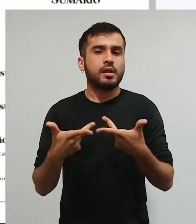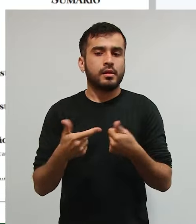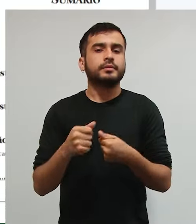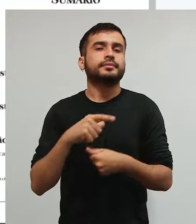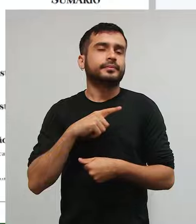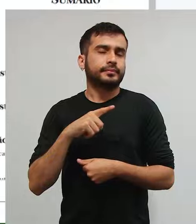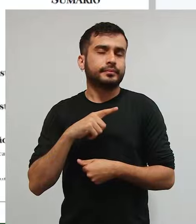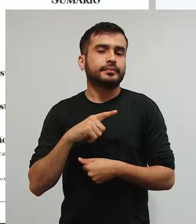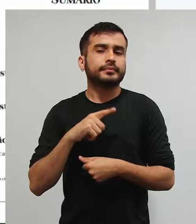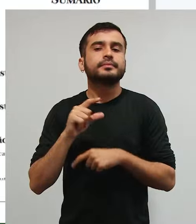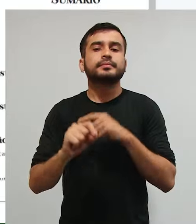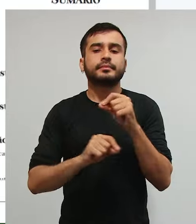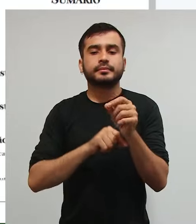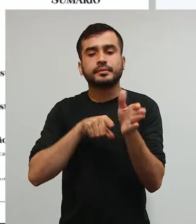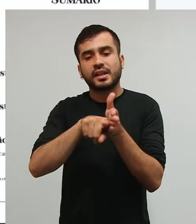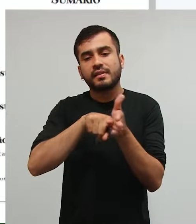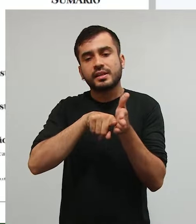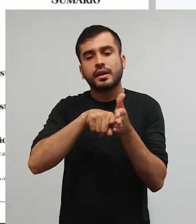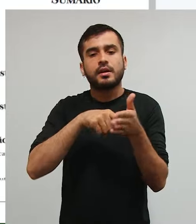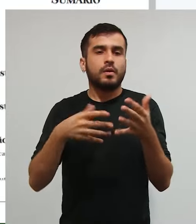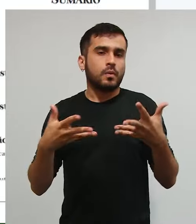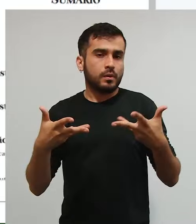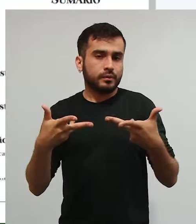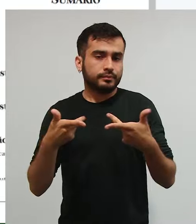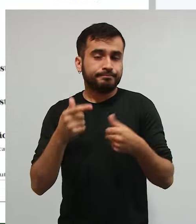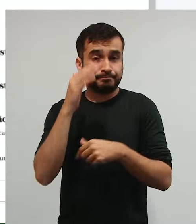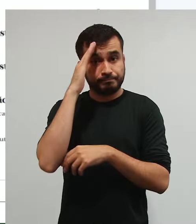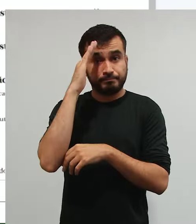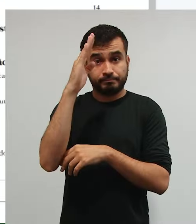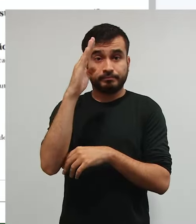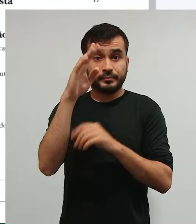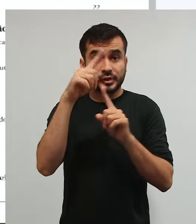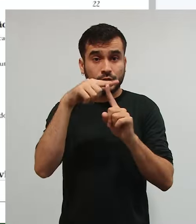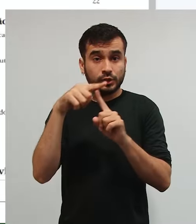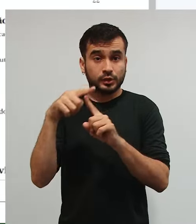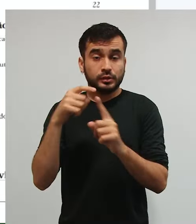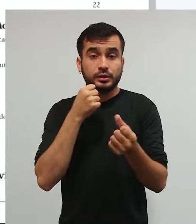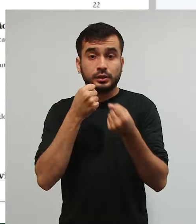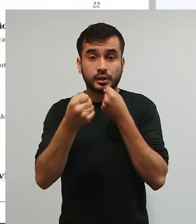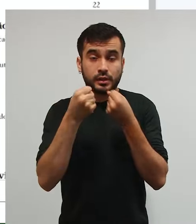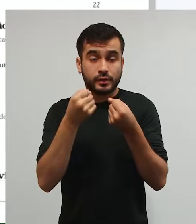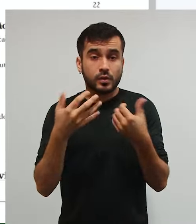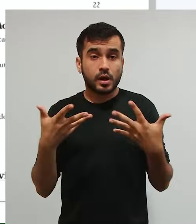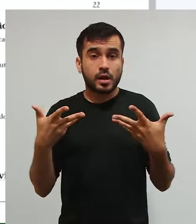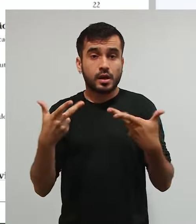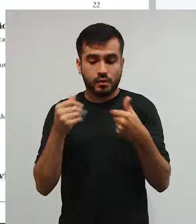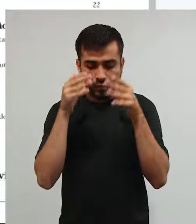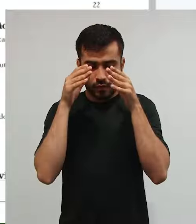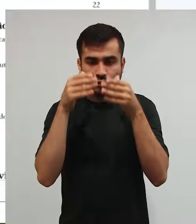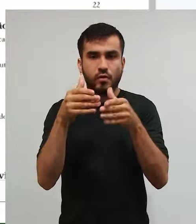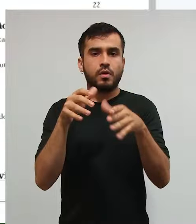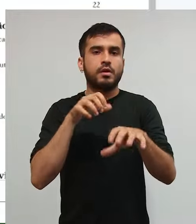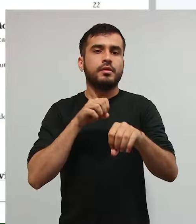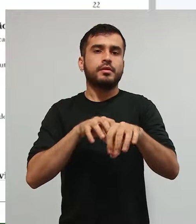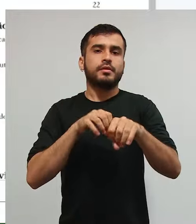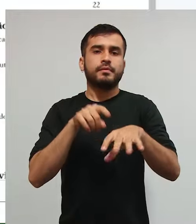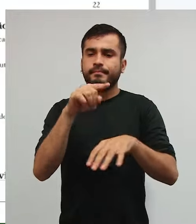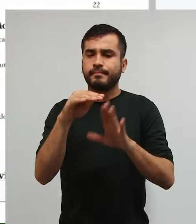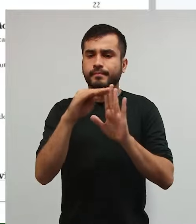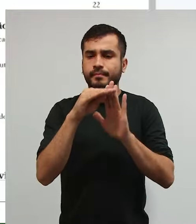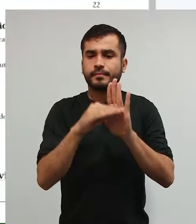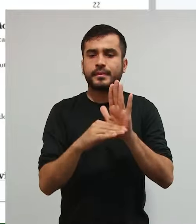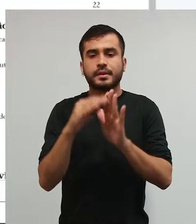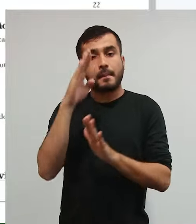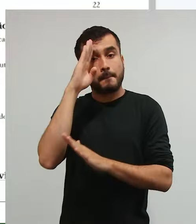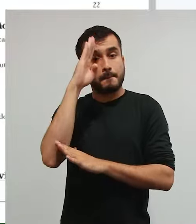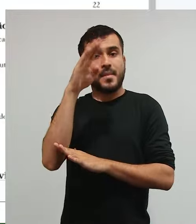na entrevista, na pesquisa qualitativa, a gente tem aqui, ó, na biblioteca, investigação qualitativa, principais